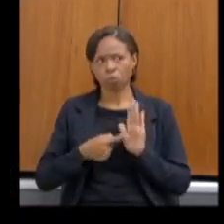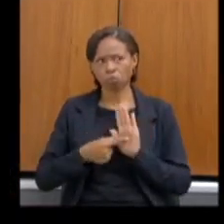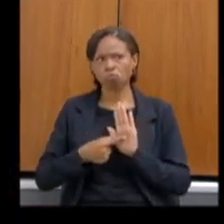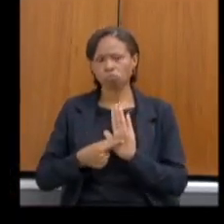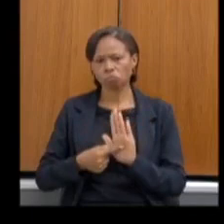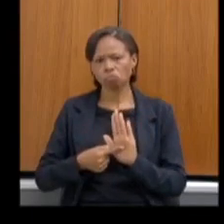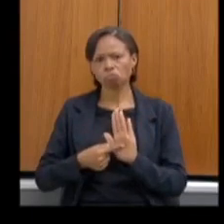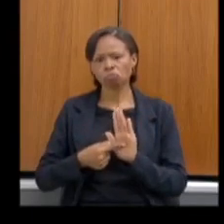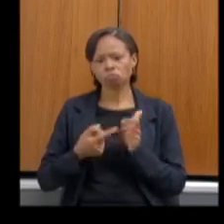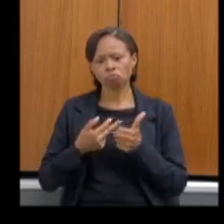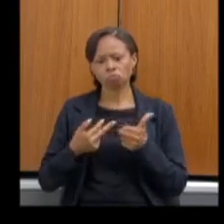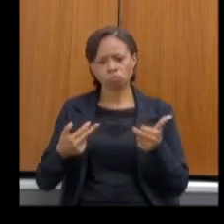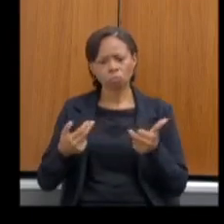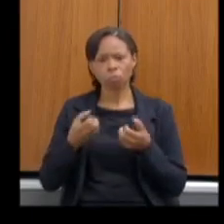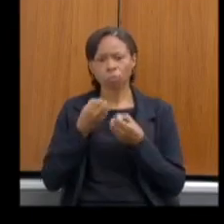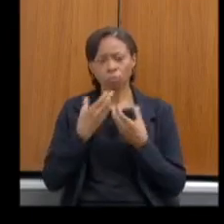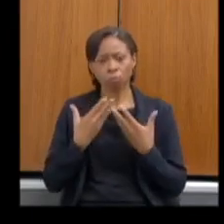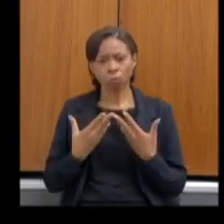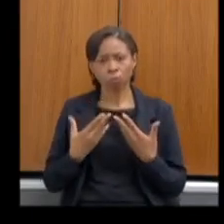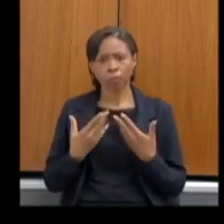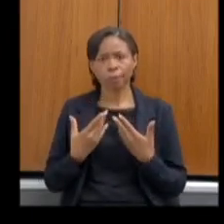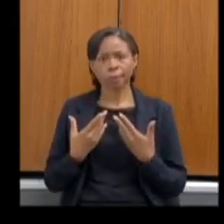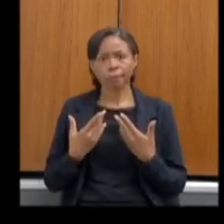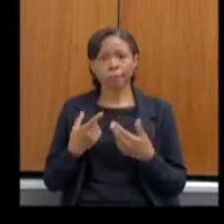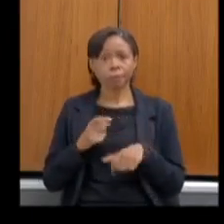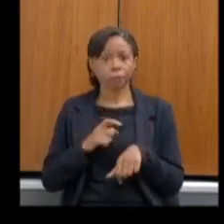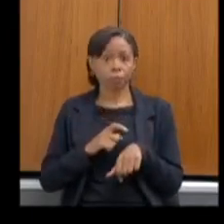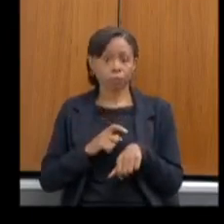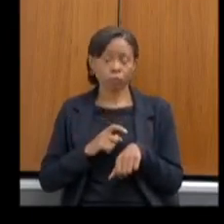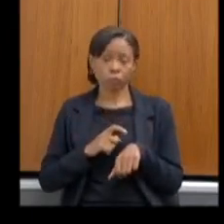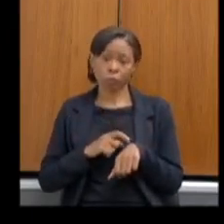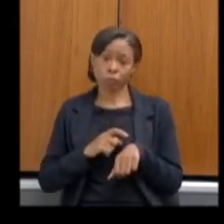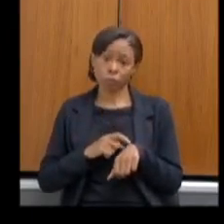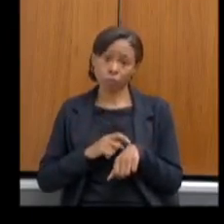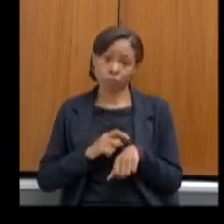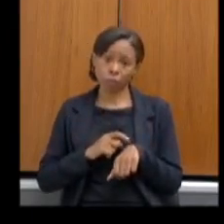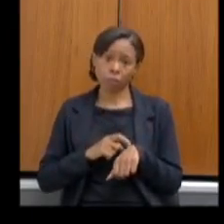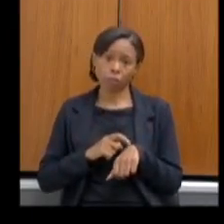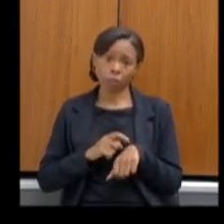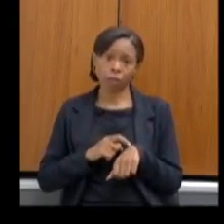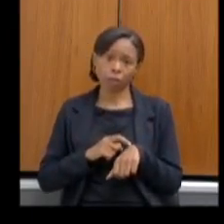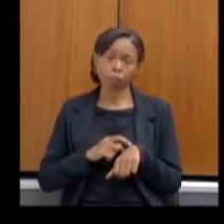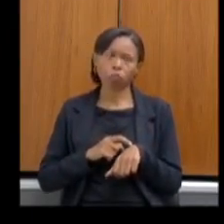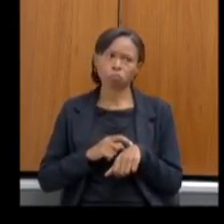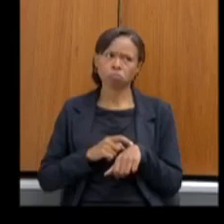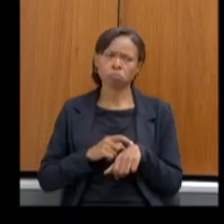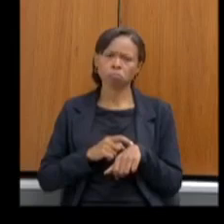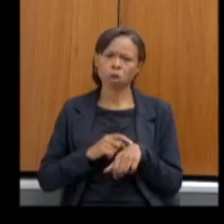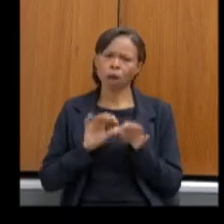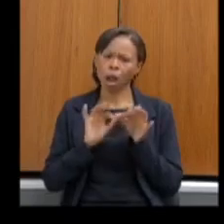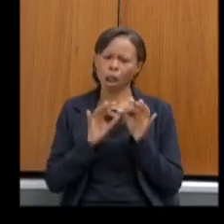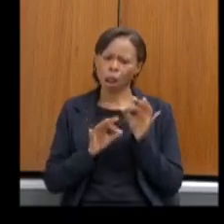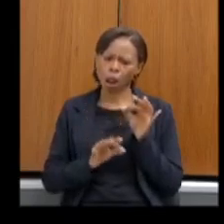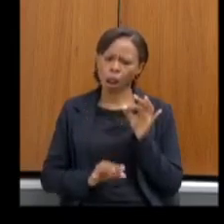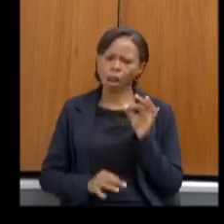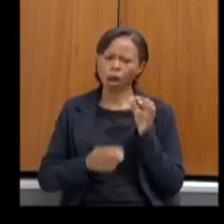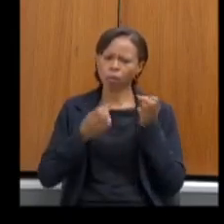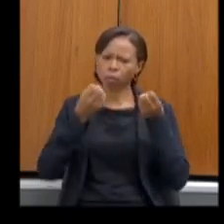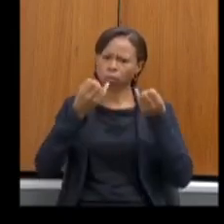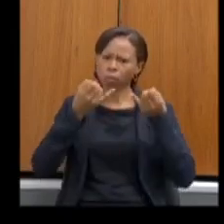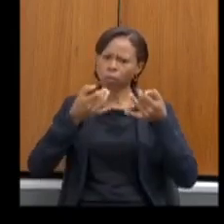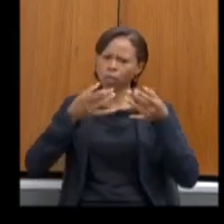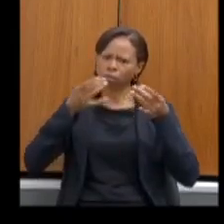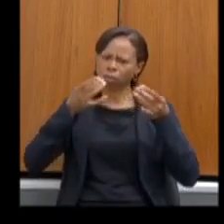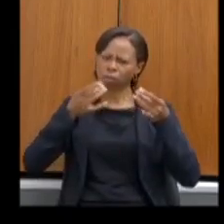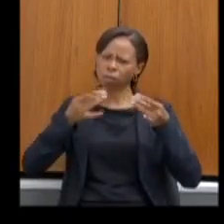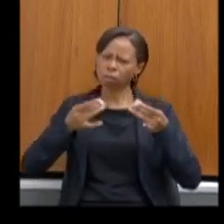o tempo mais tempo foi muito bem explorado pela diversidade de